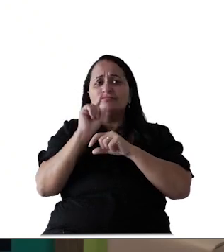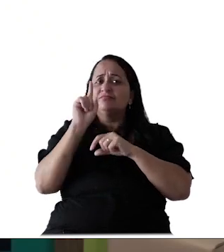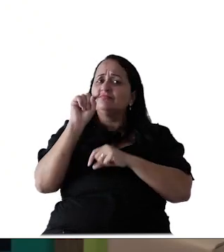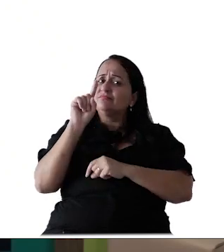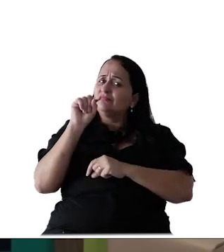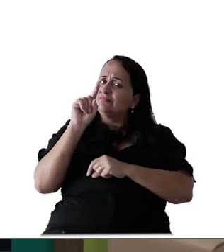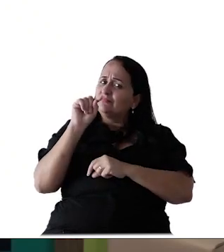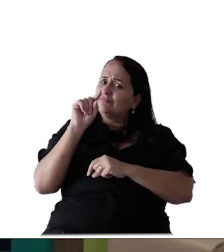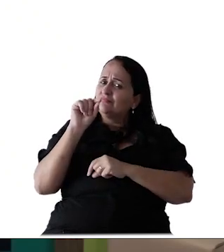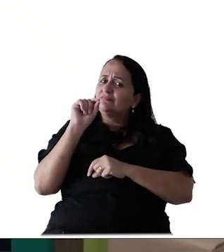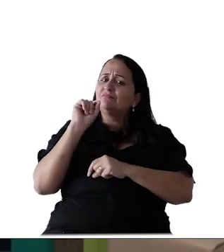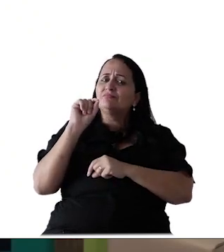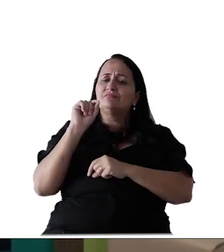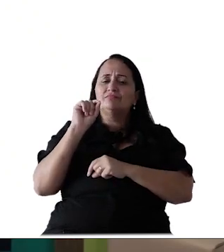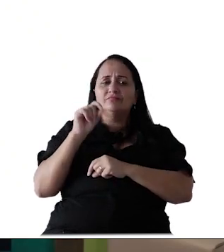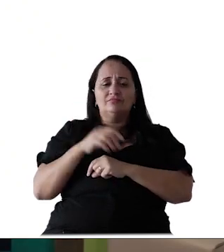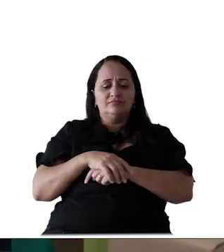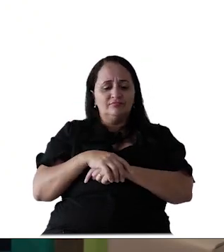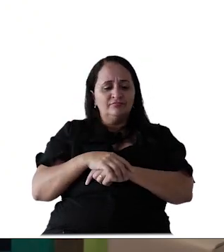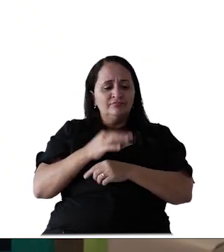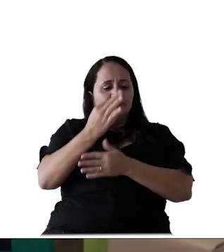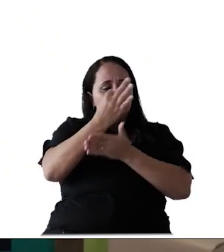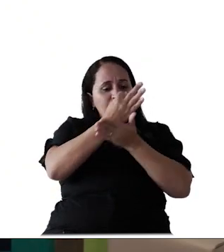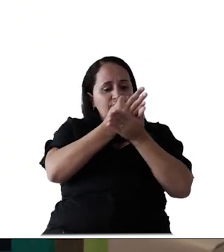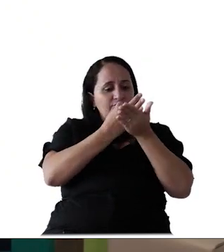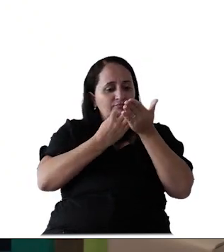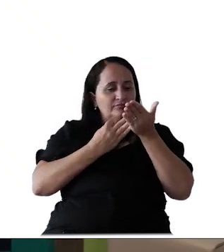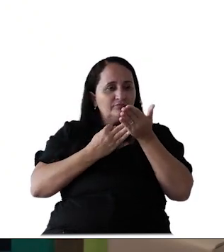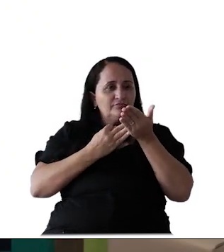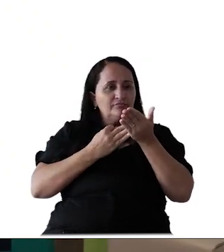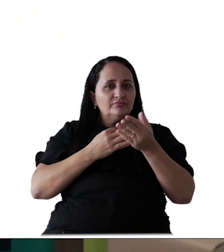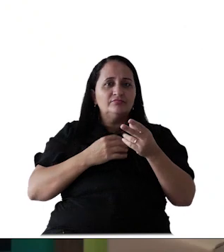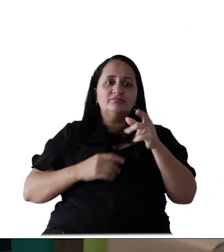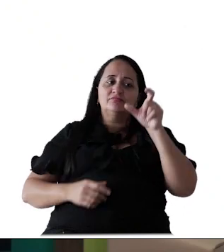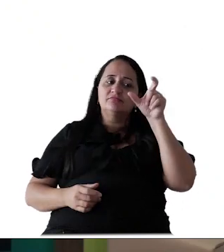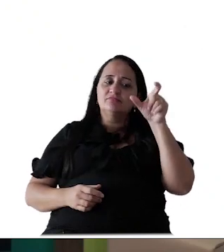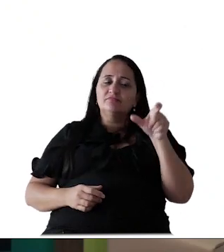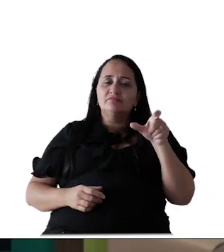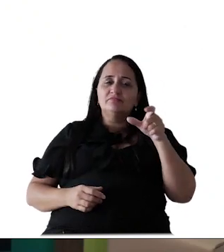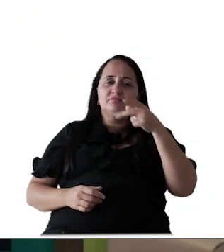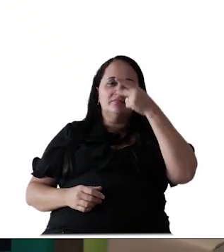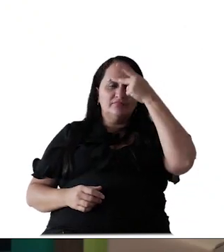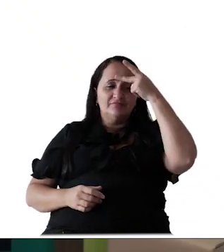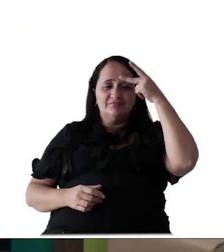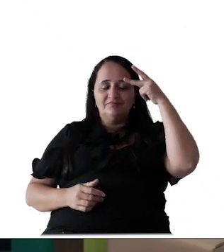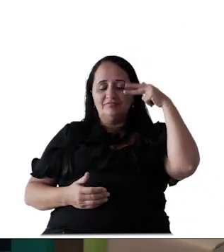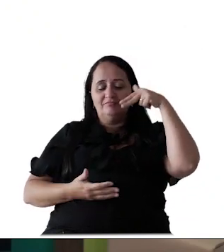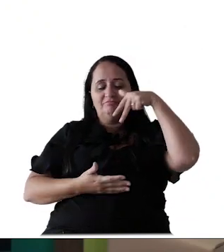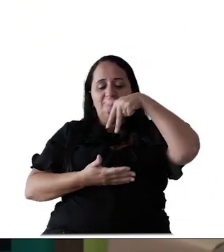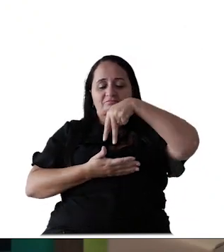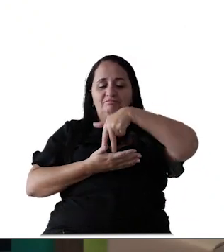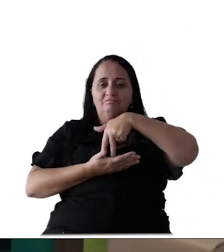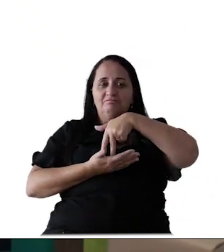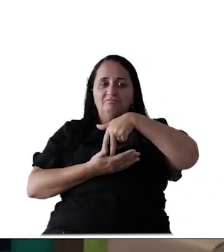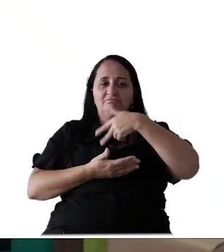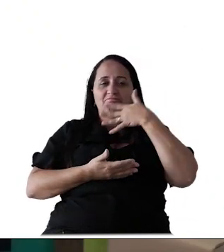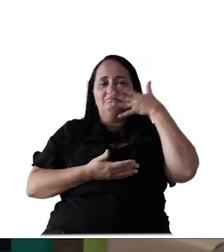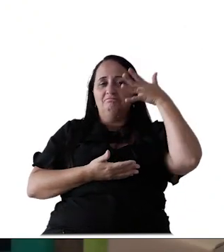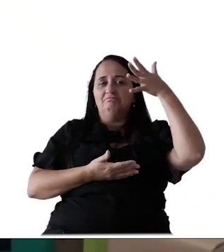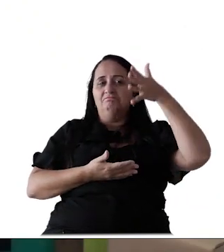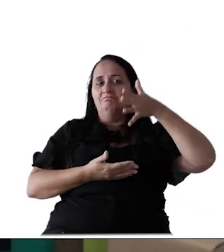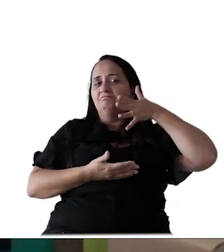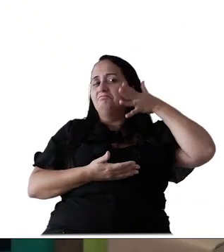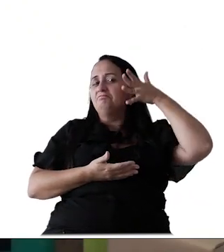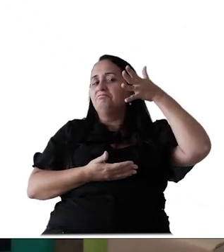textos orais, onde a gente percebe o locutor falando para uma plateia de um cinema, falando para